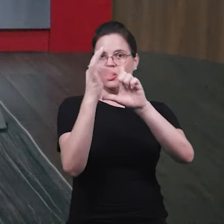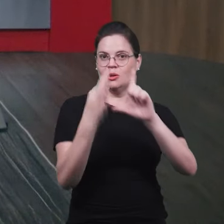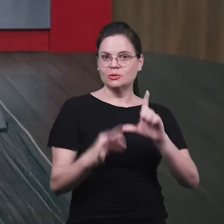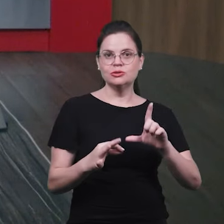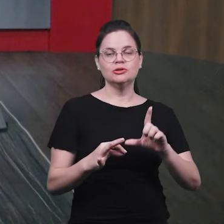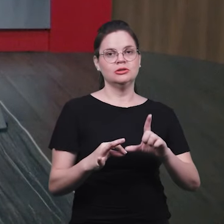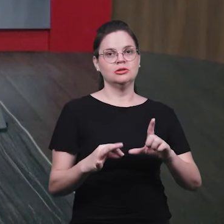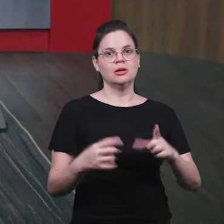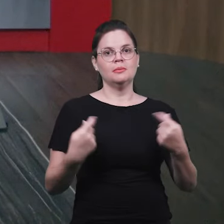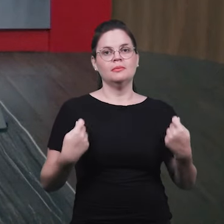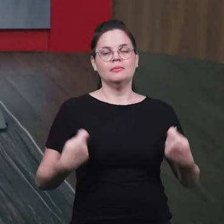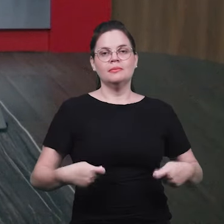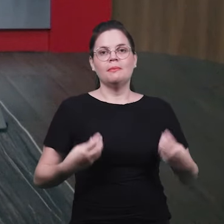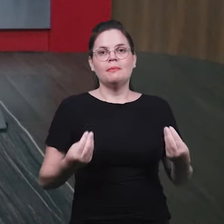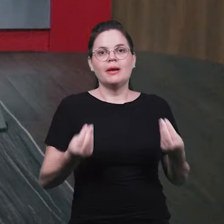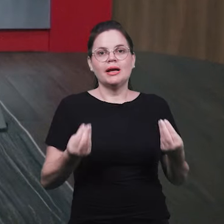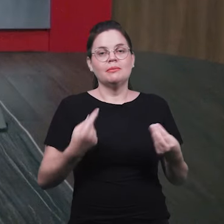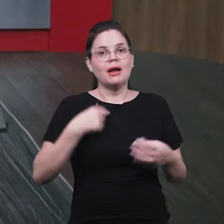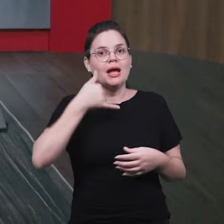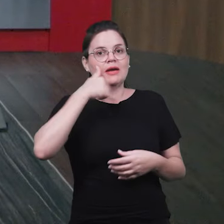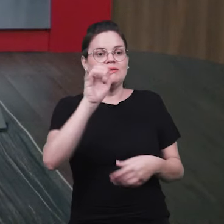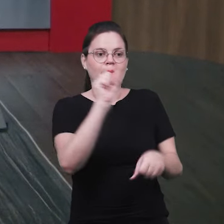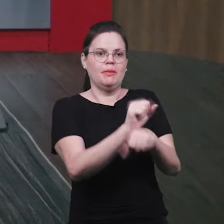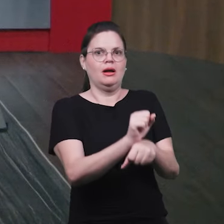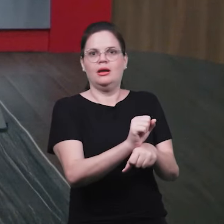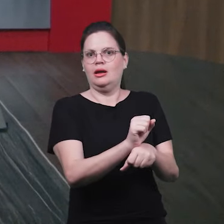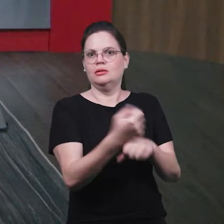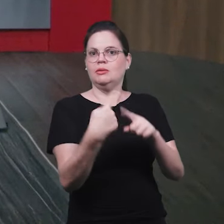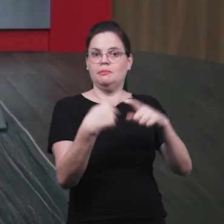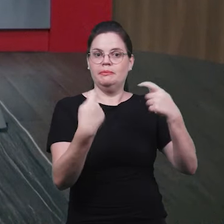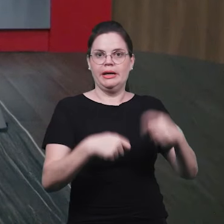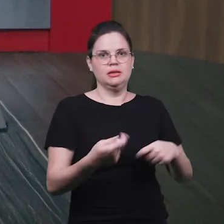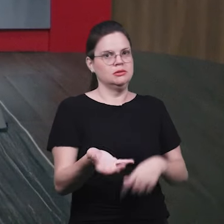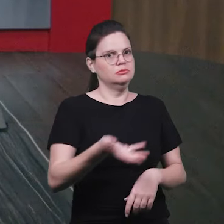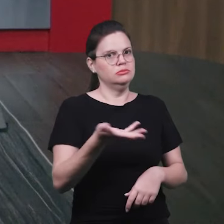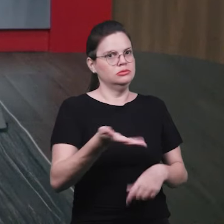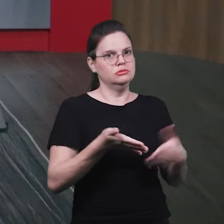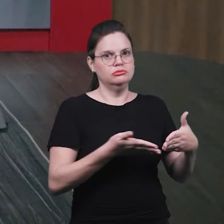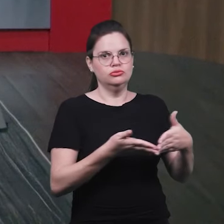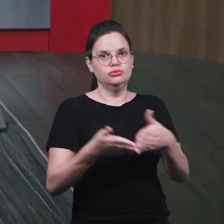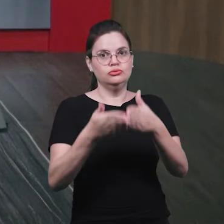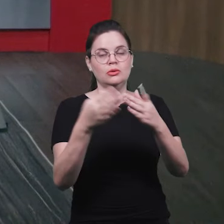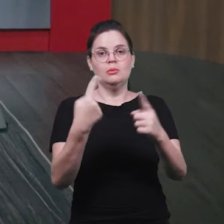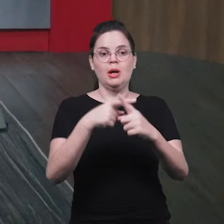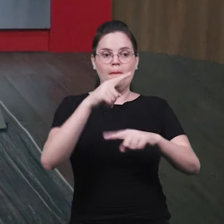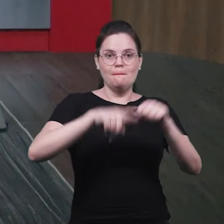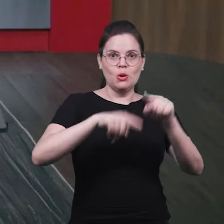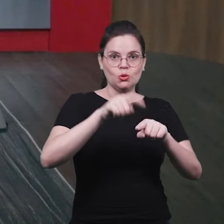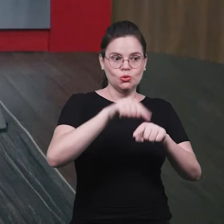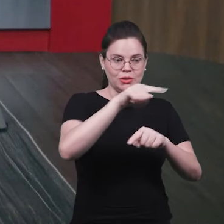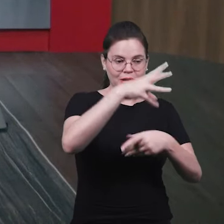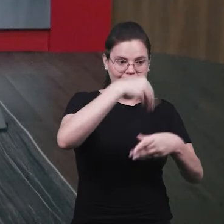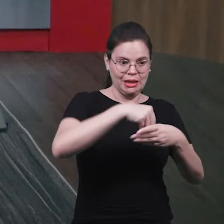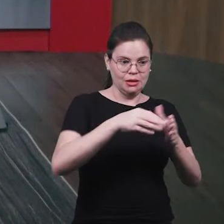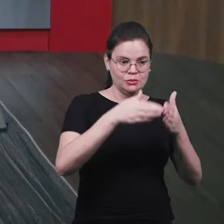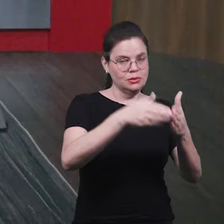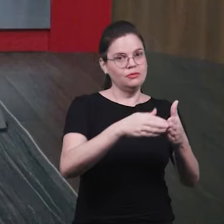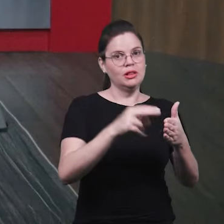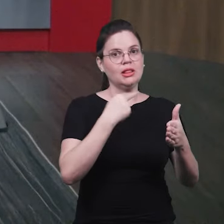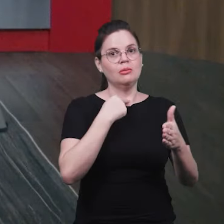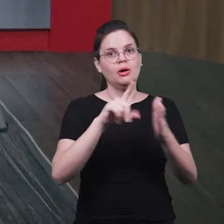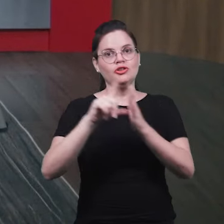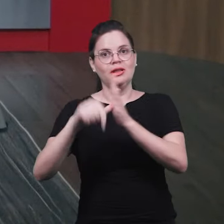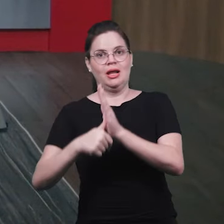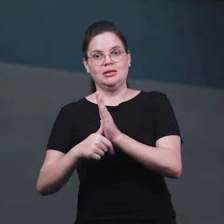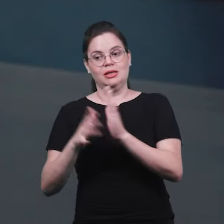que não haja essa paralisação. E para que aquele produto, o produto que você está esperando na sua casa, ele não atrase, ele chegue dentro do prazo, né? Quando